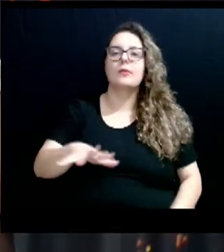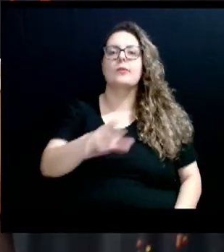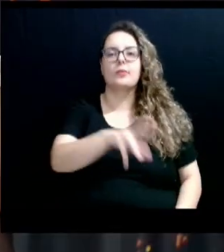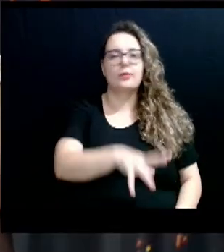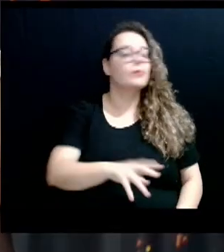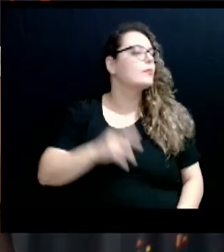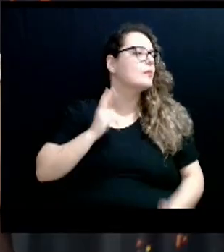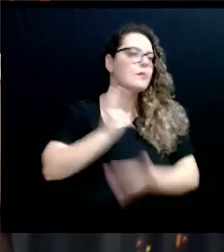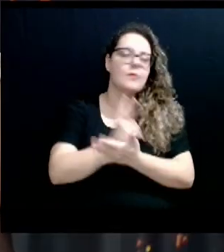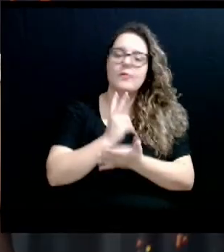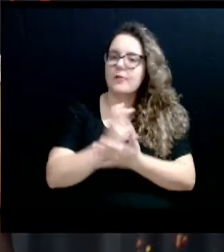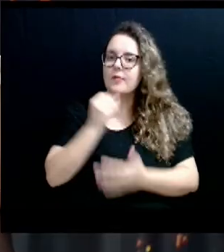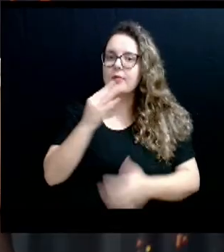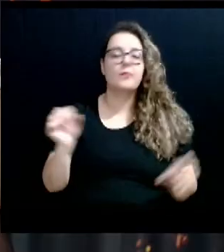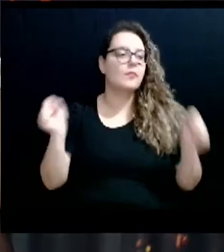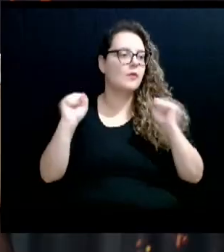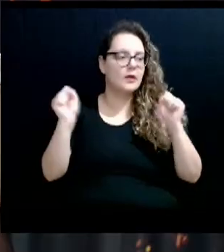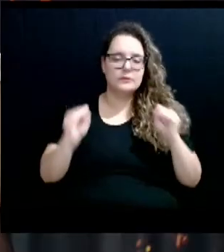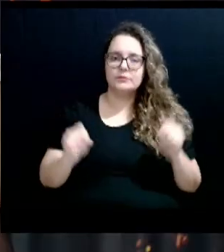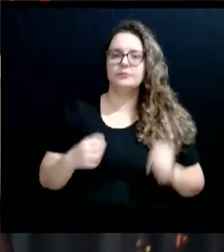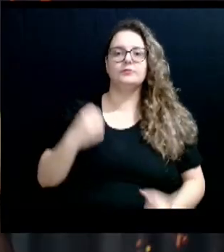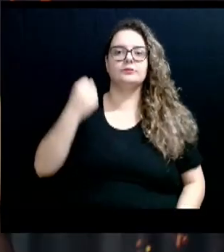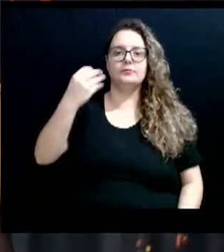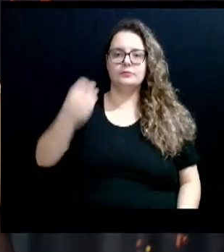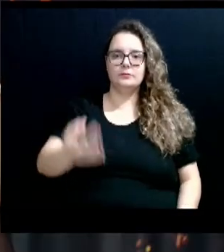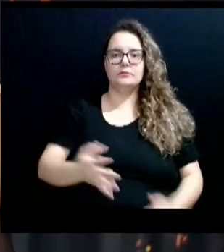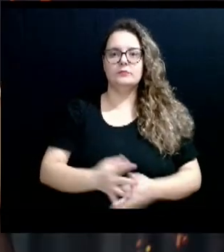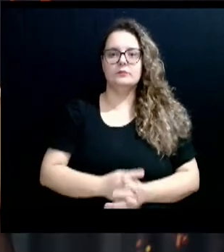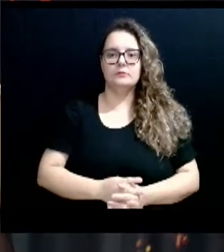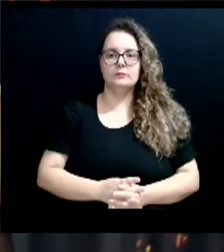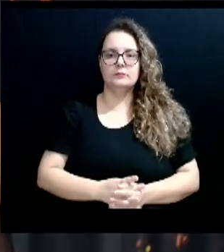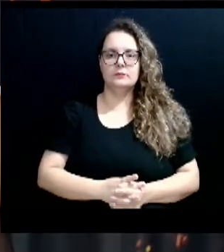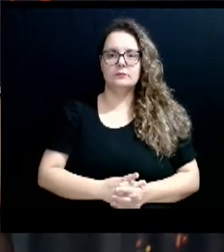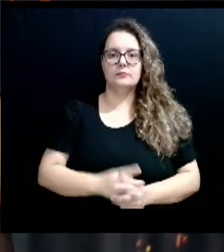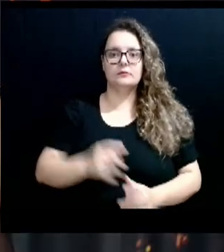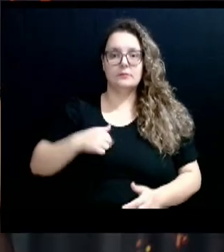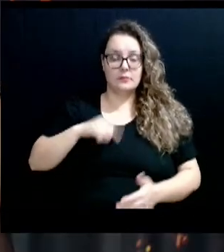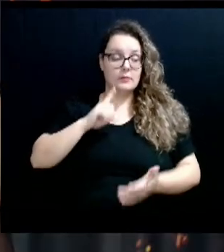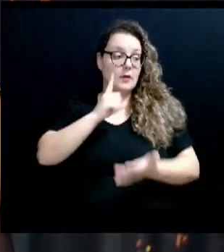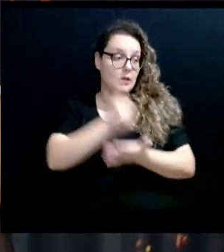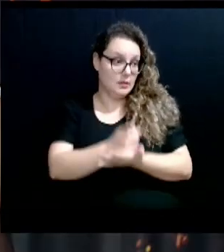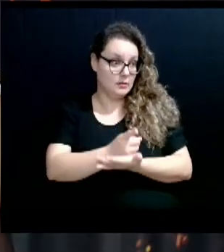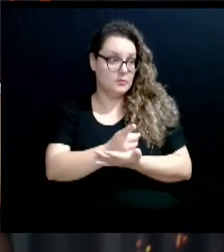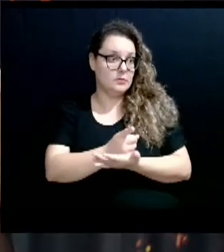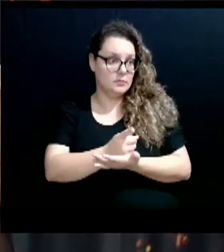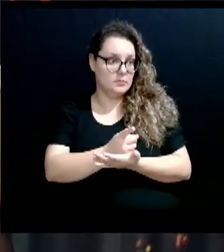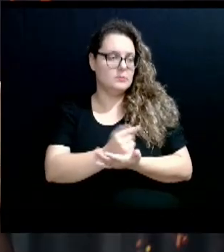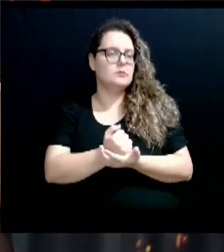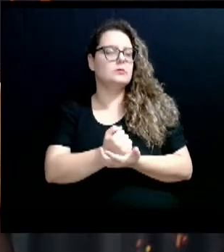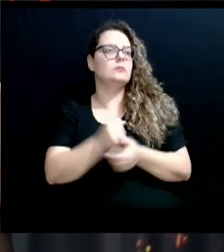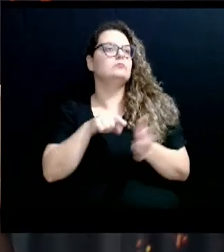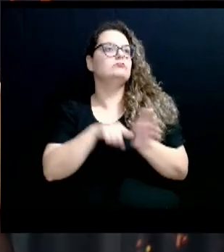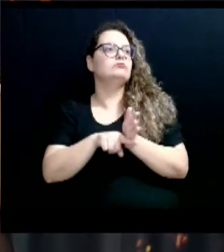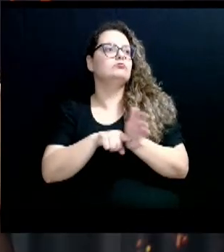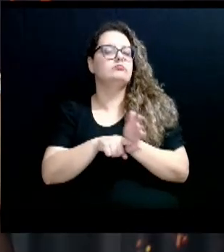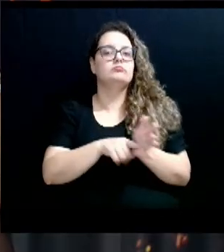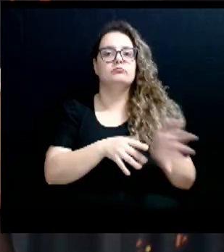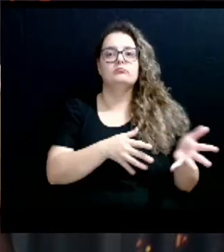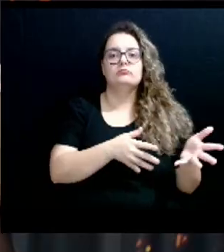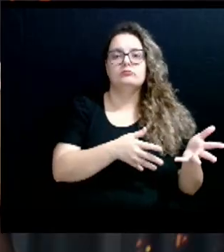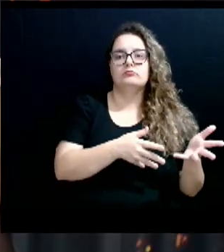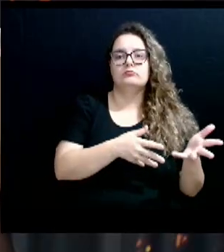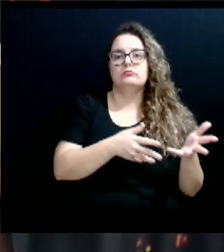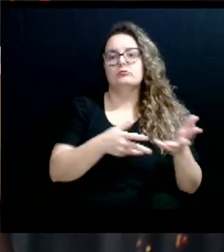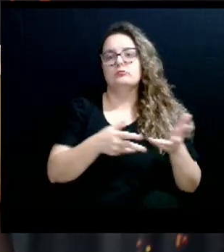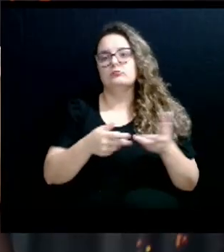sempre gostei muito de viajar. E eu decidi fazer essa pesquisa pelo convite em entender qual seria